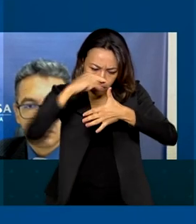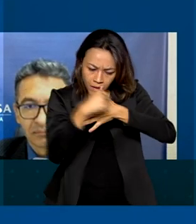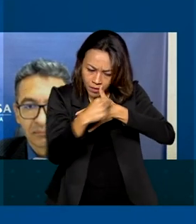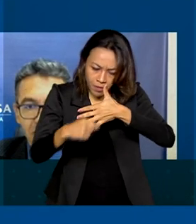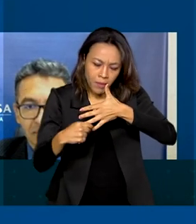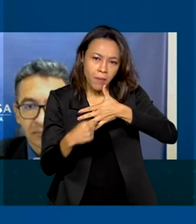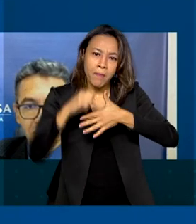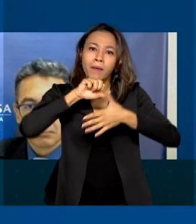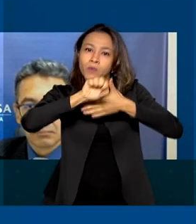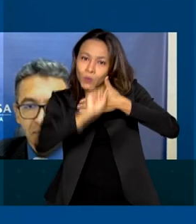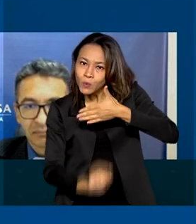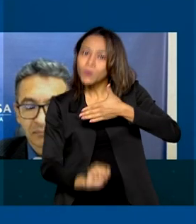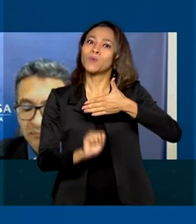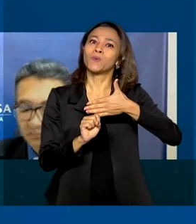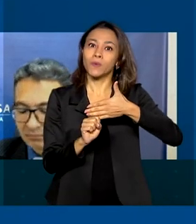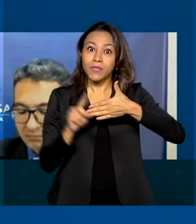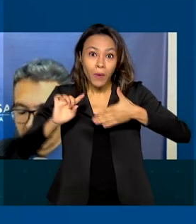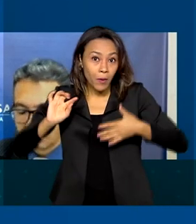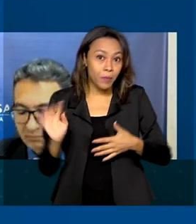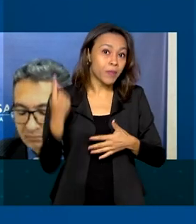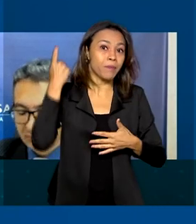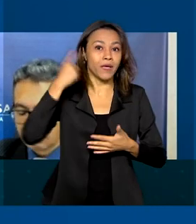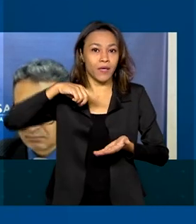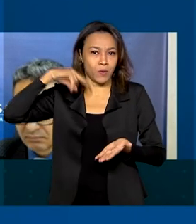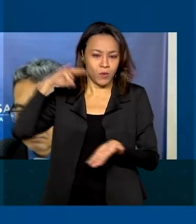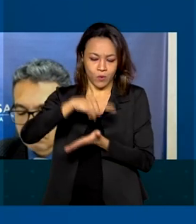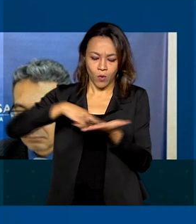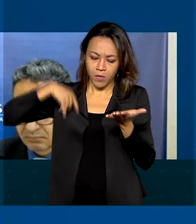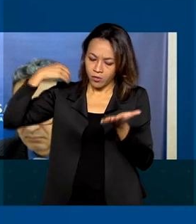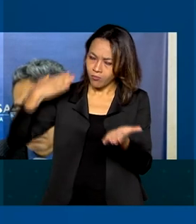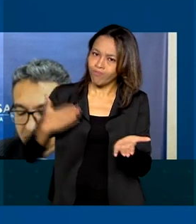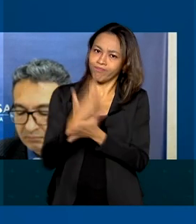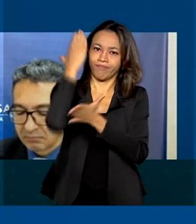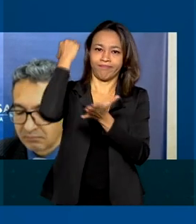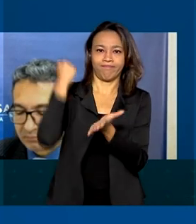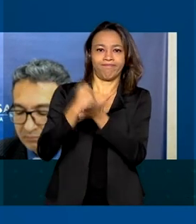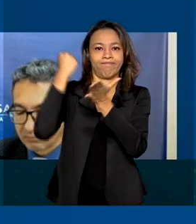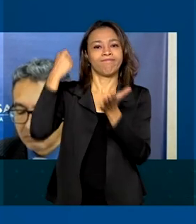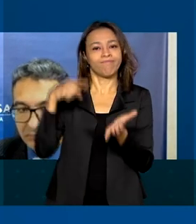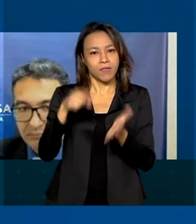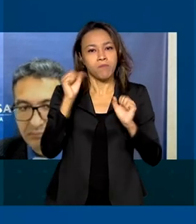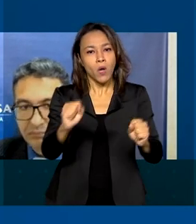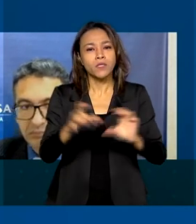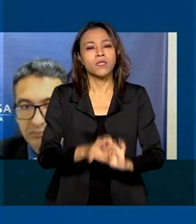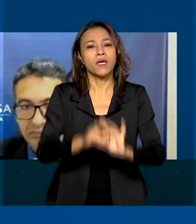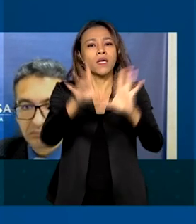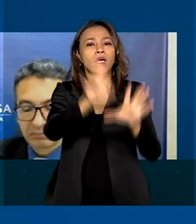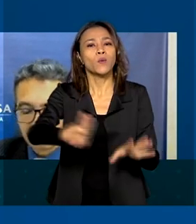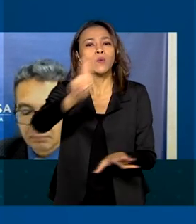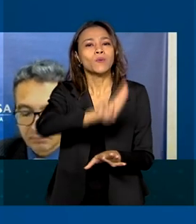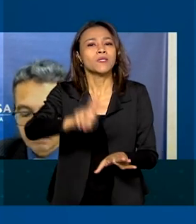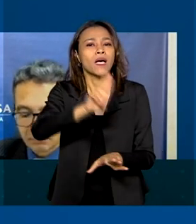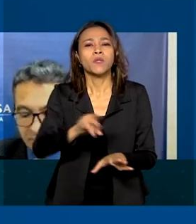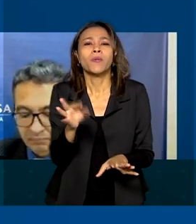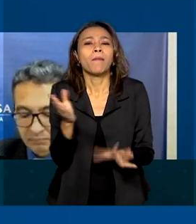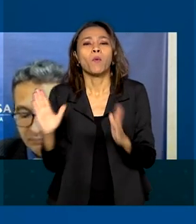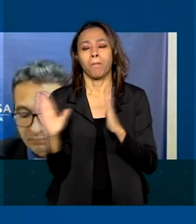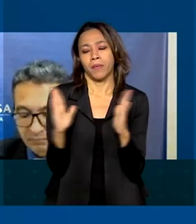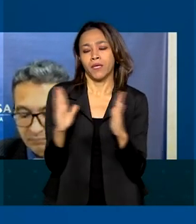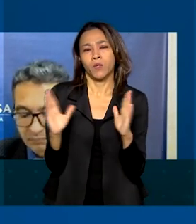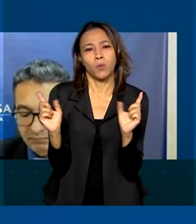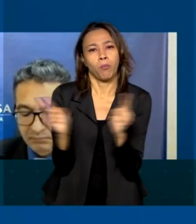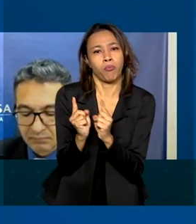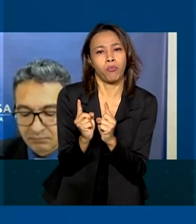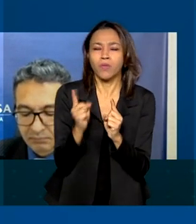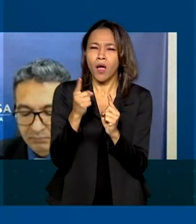aqui na América do Sul é o primeiro registro de uso há portanto na emergência é temporário Mas permite ao